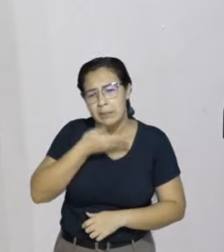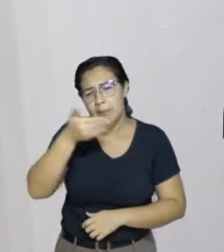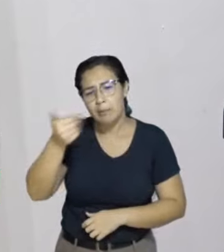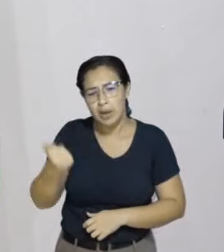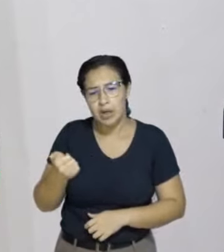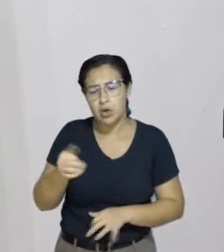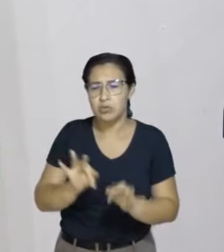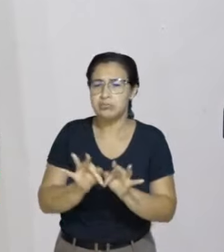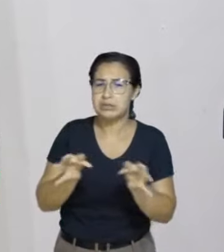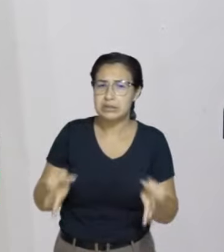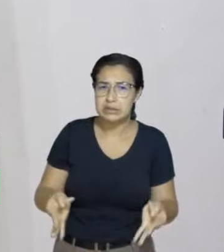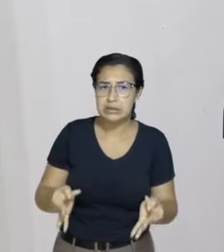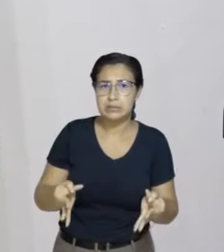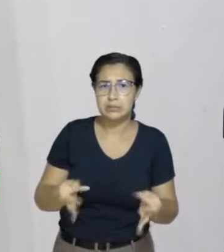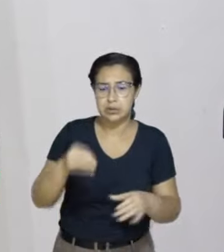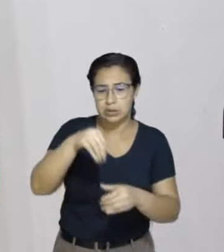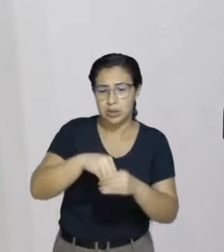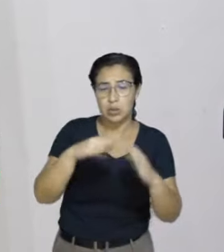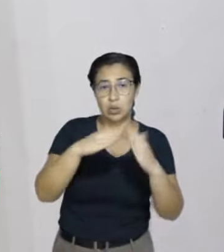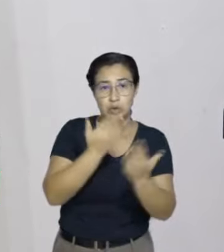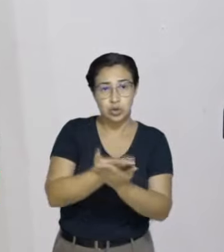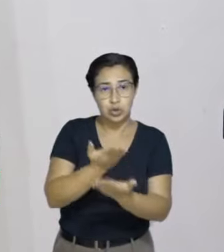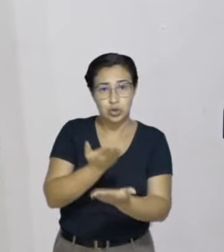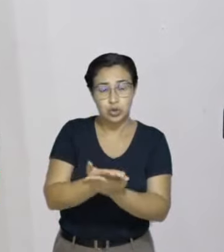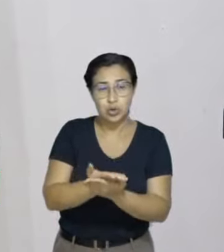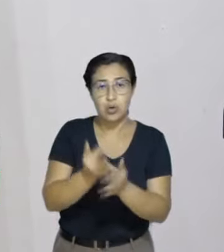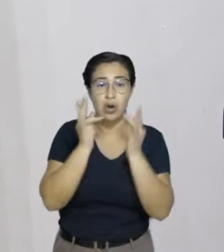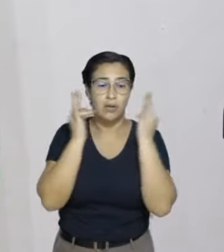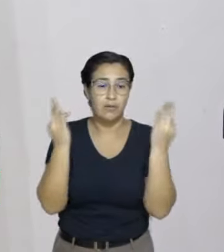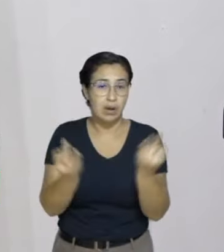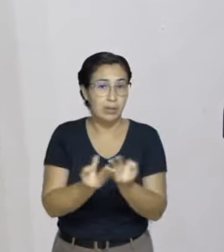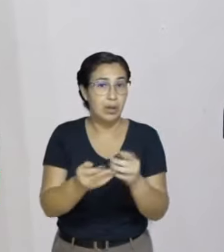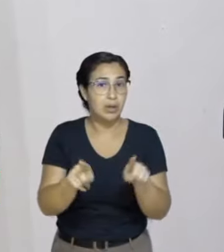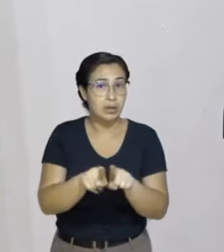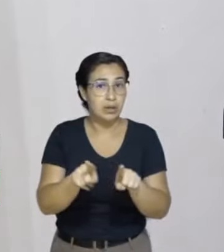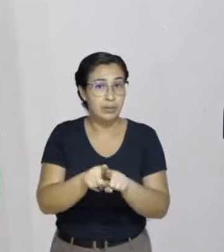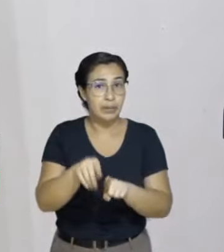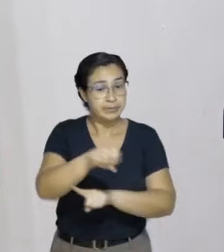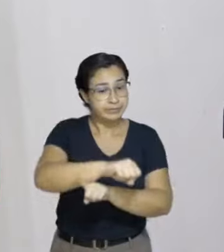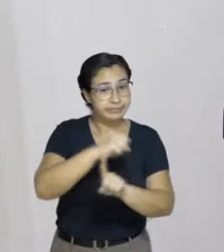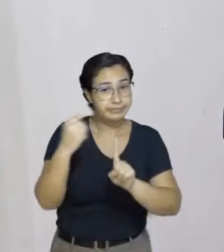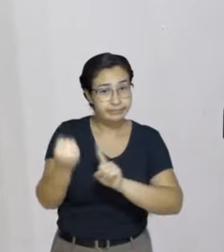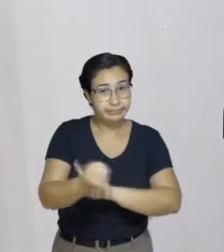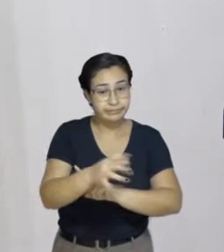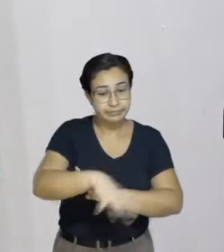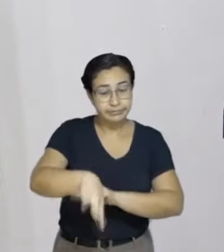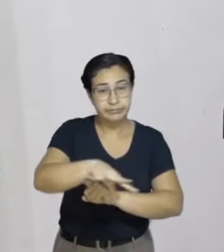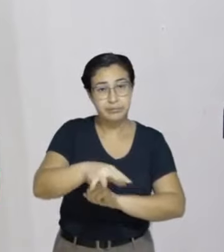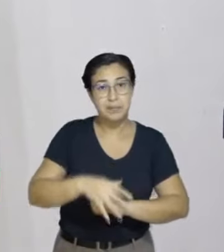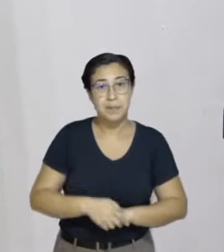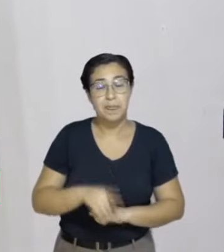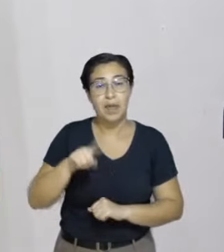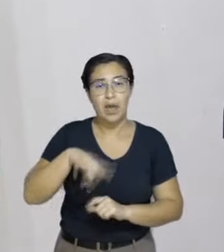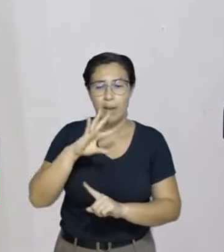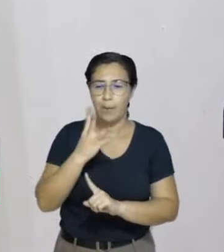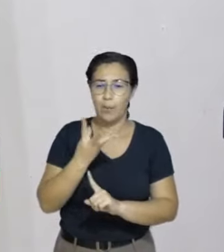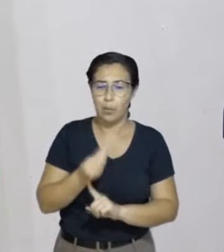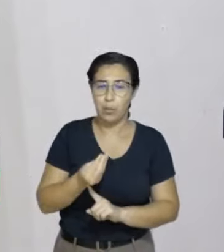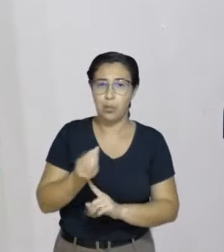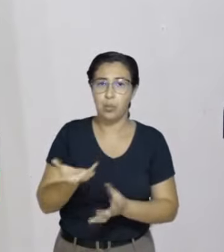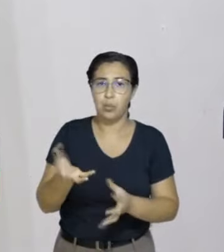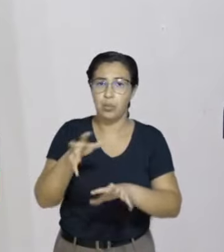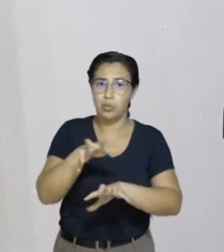escolares, familiares e comunitárias, com uma perspectiva plural e inclusiva, considerando